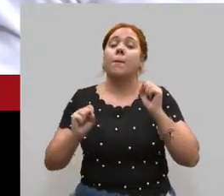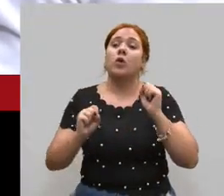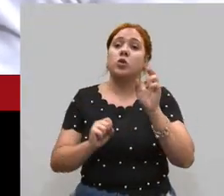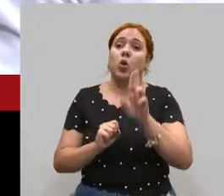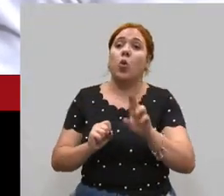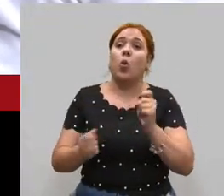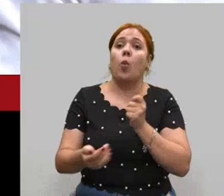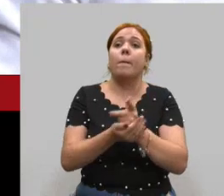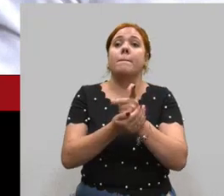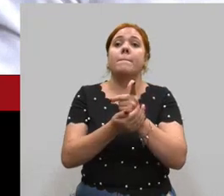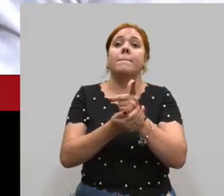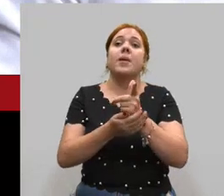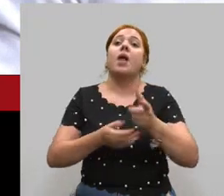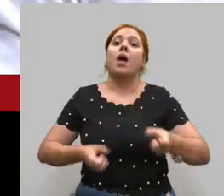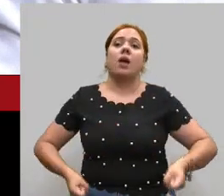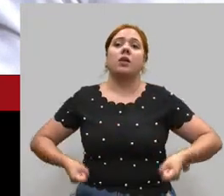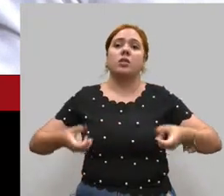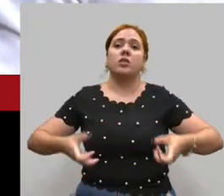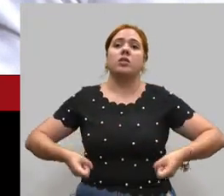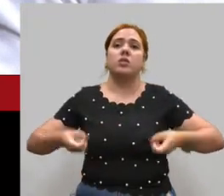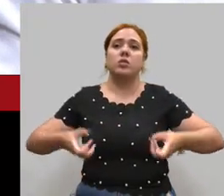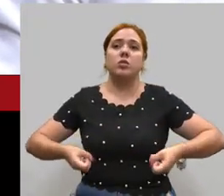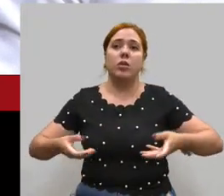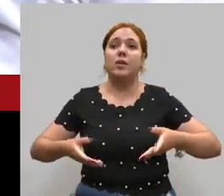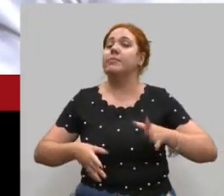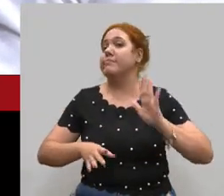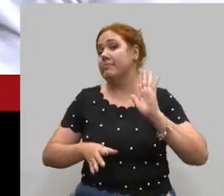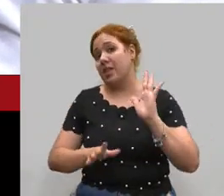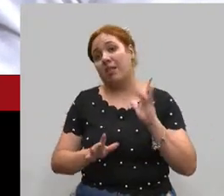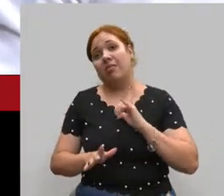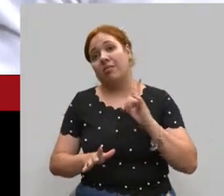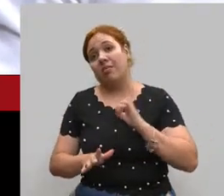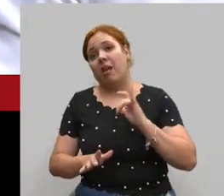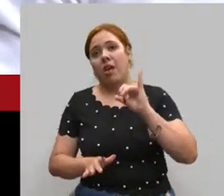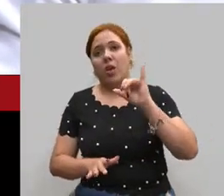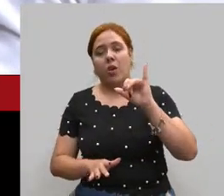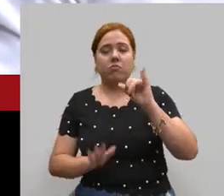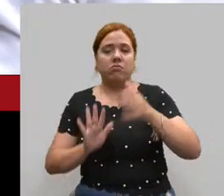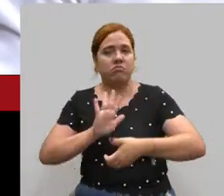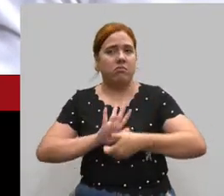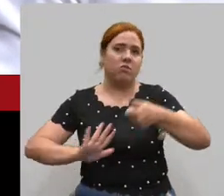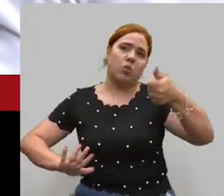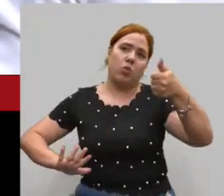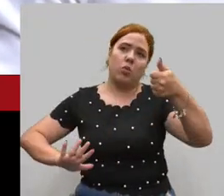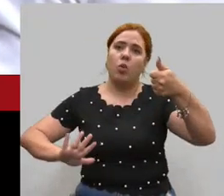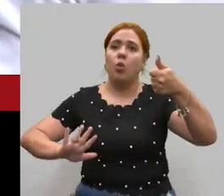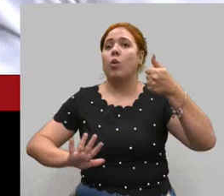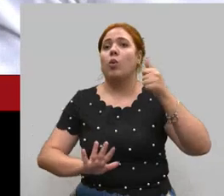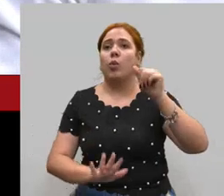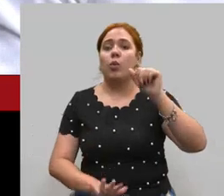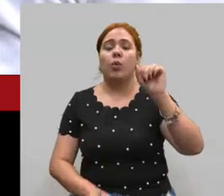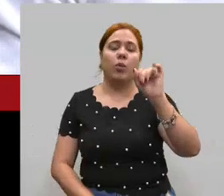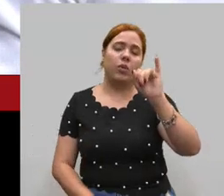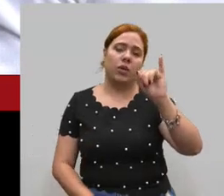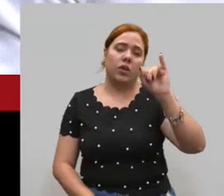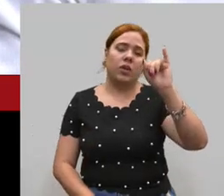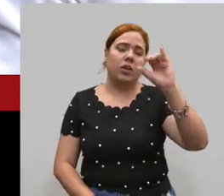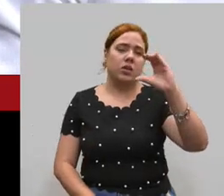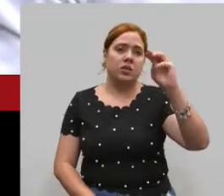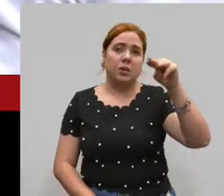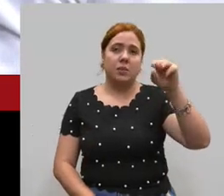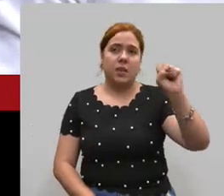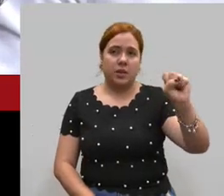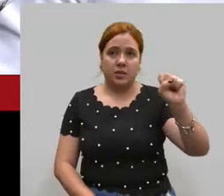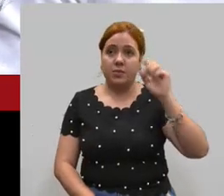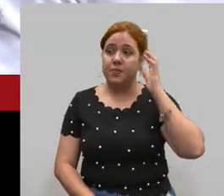rodas com a isenção então parte do escopo do nosso projeto já tá sendo atendido Só falta agora de fato ser executado